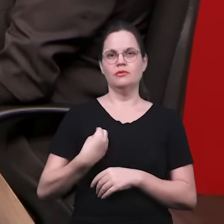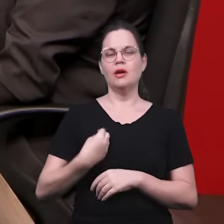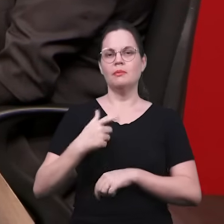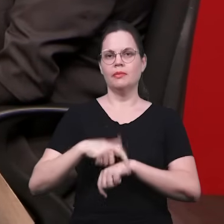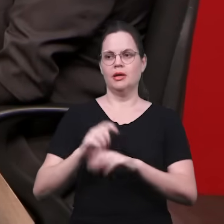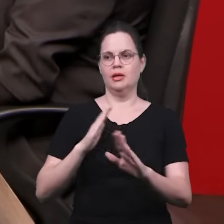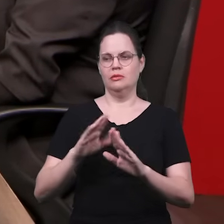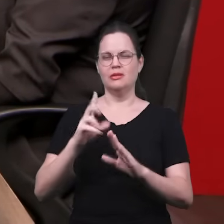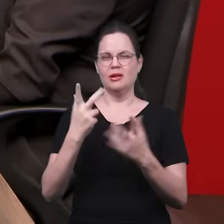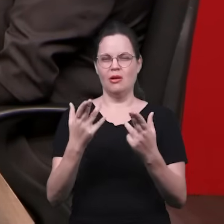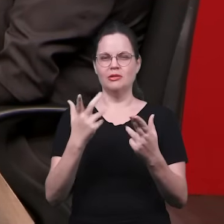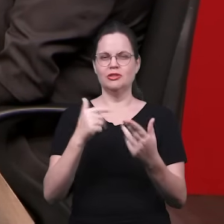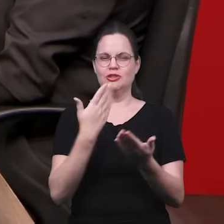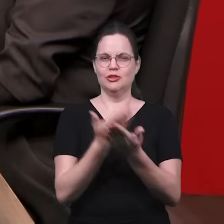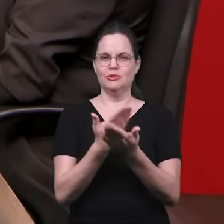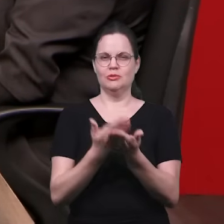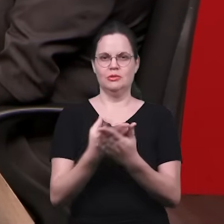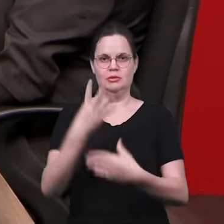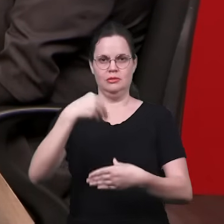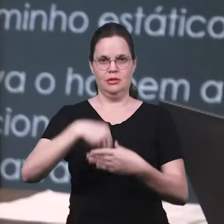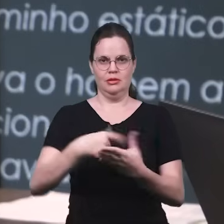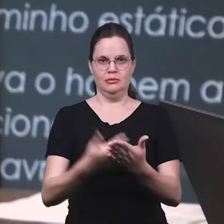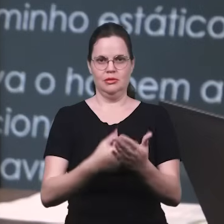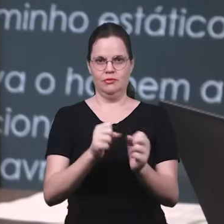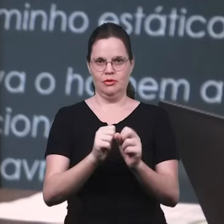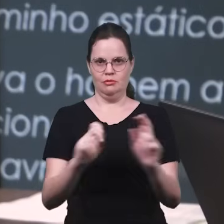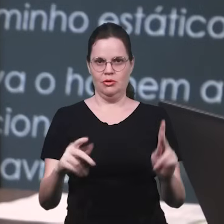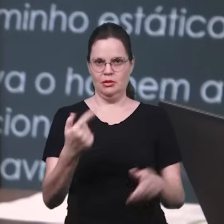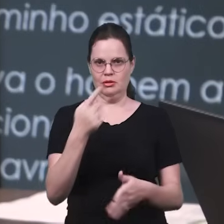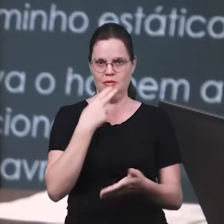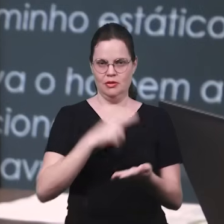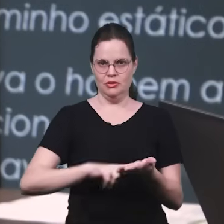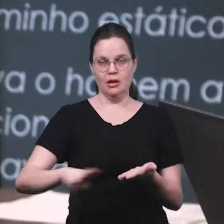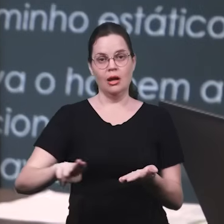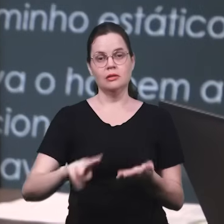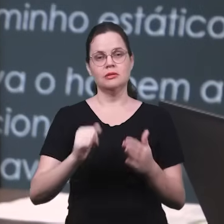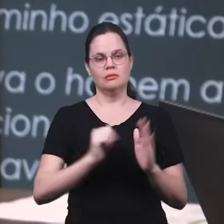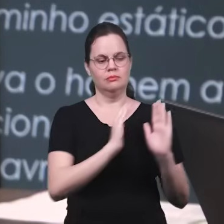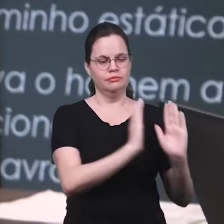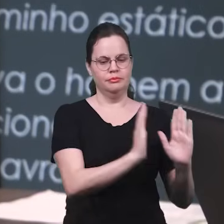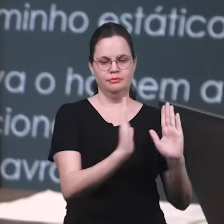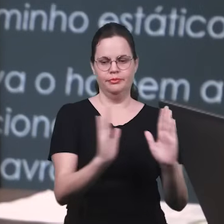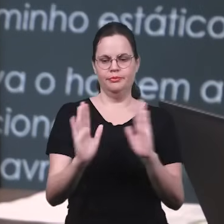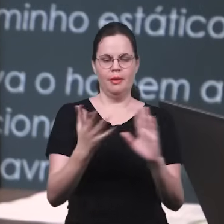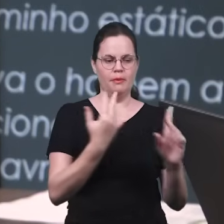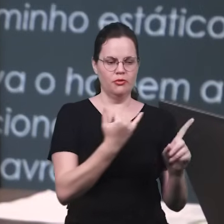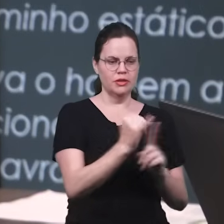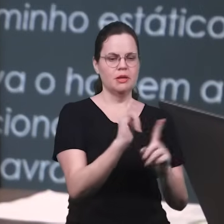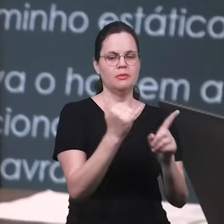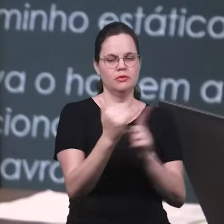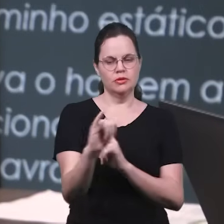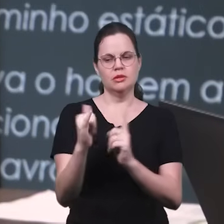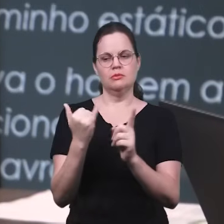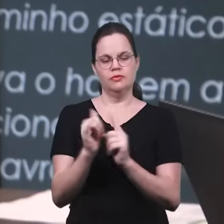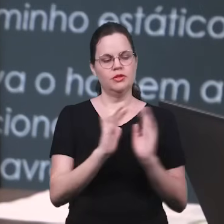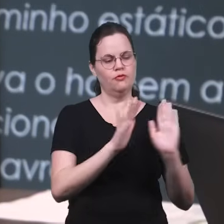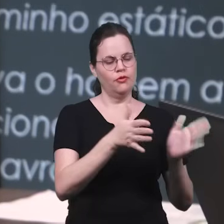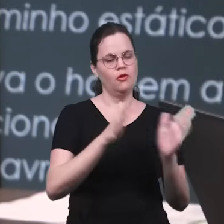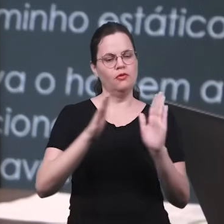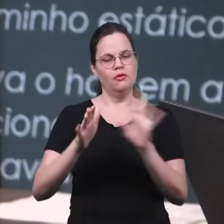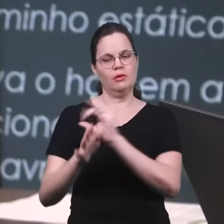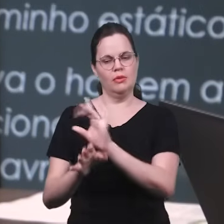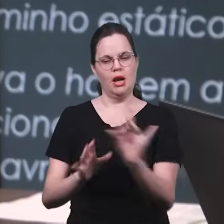aprendemos nas 7 cartas. Então, em cada tempo, há uma ênfase profética para a vida da igreja.